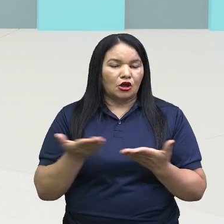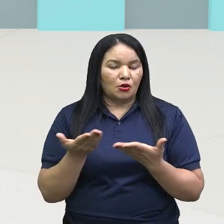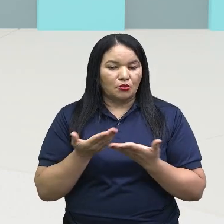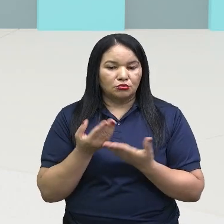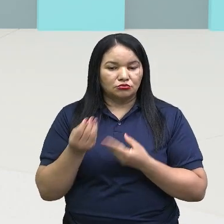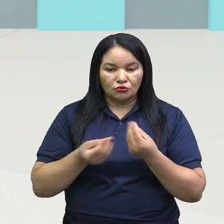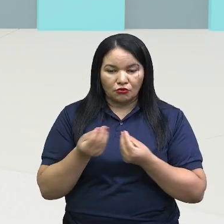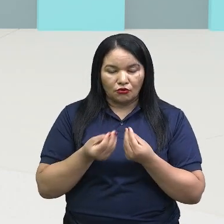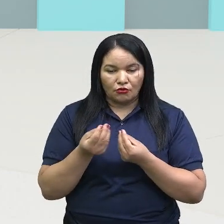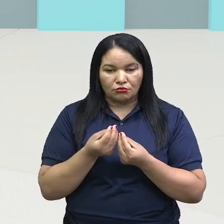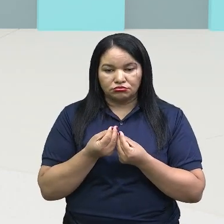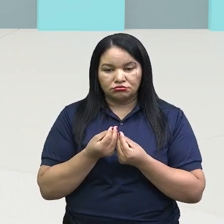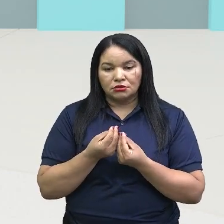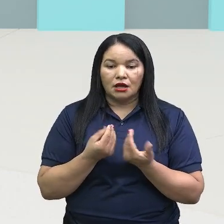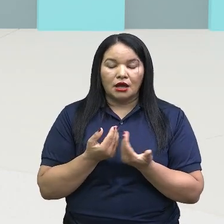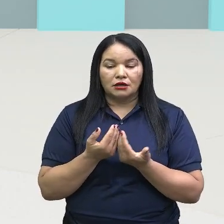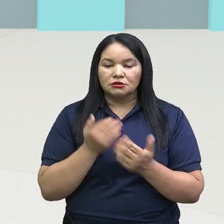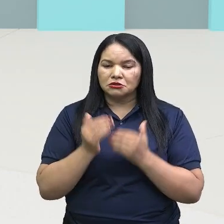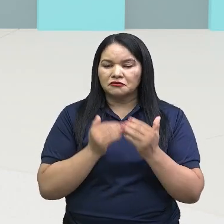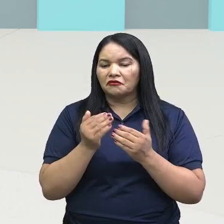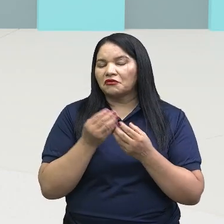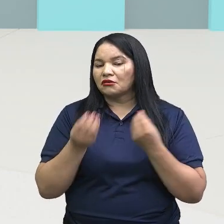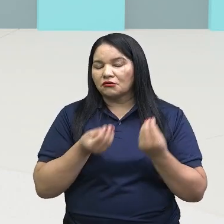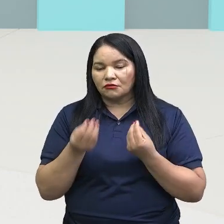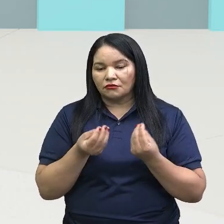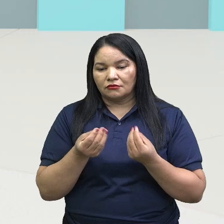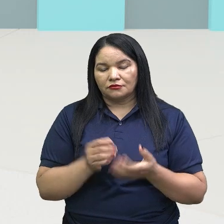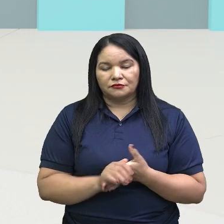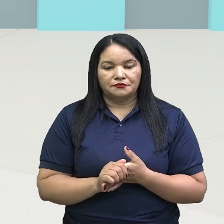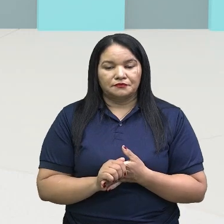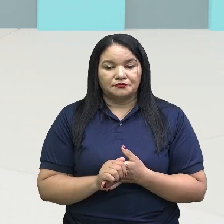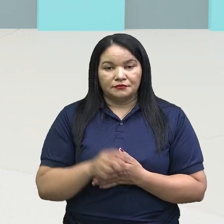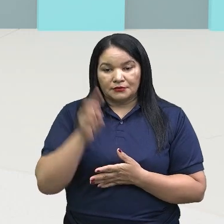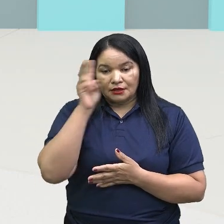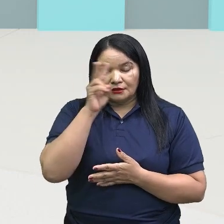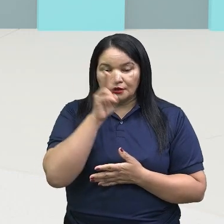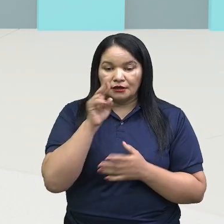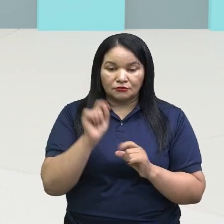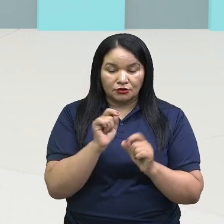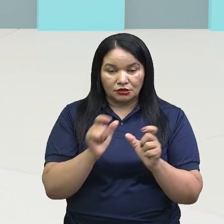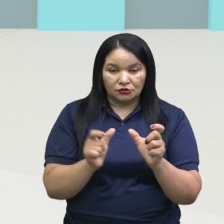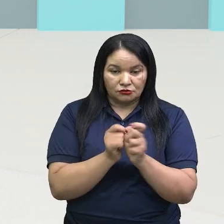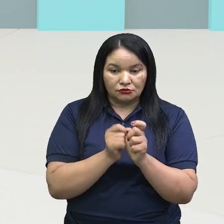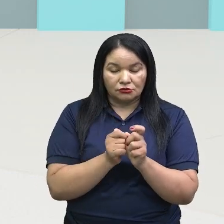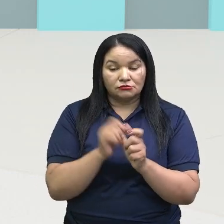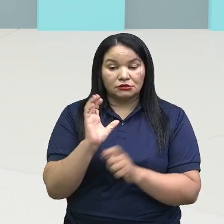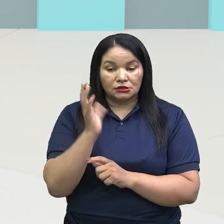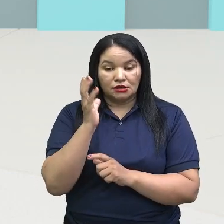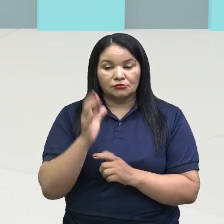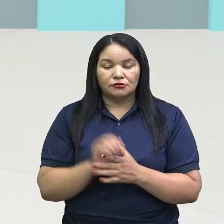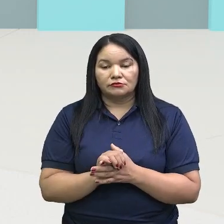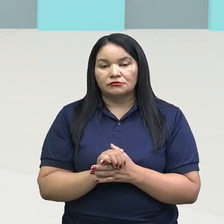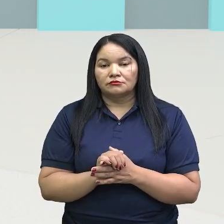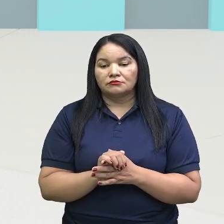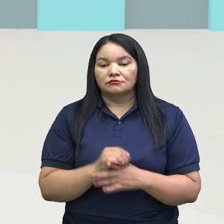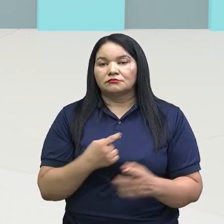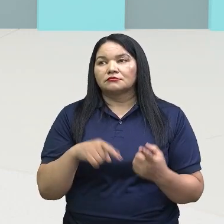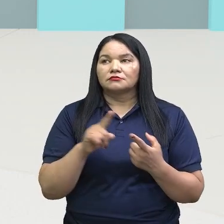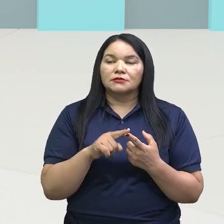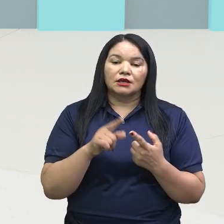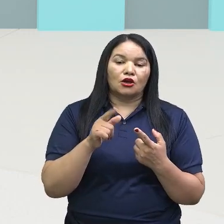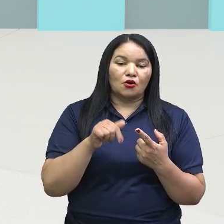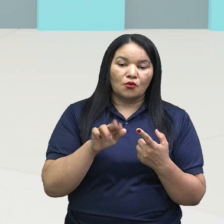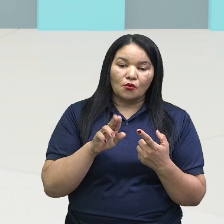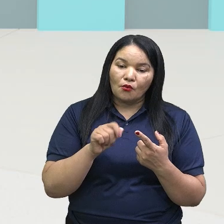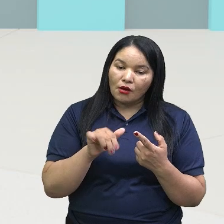para desenvolver essa oração? Lembra das conjunções temporais. Quais são?